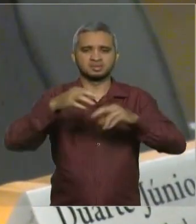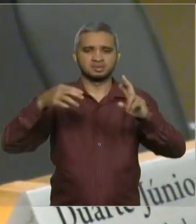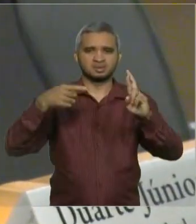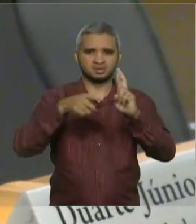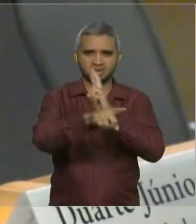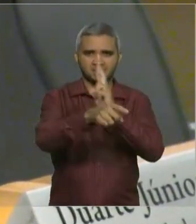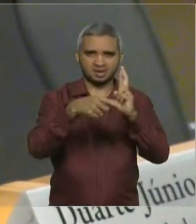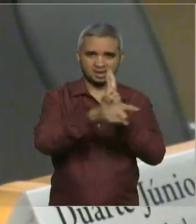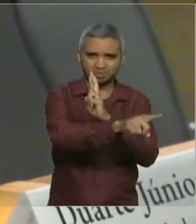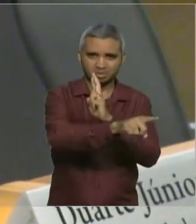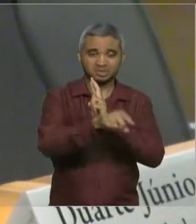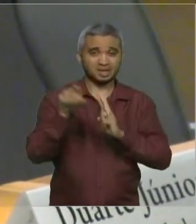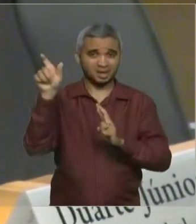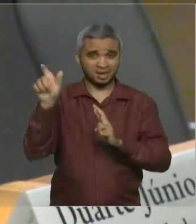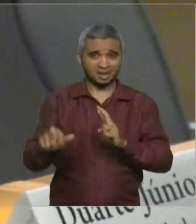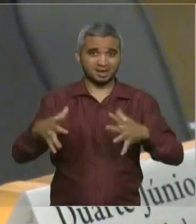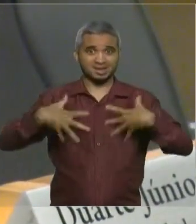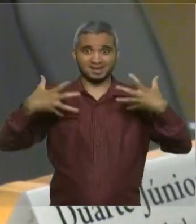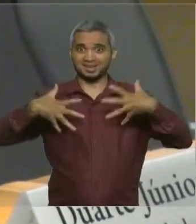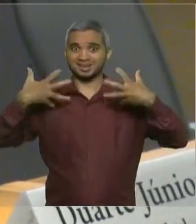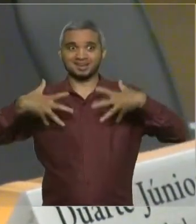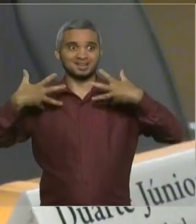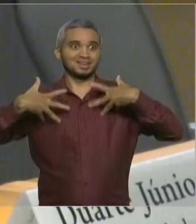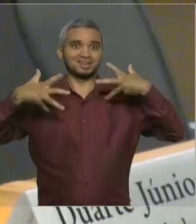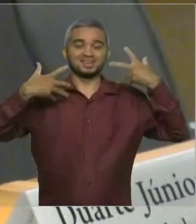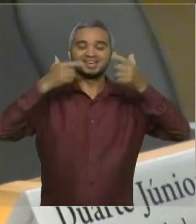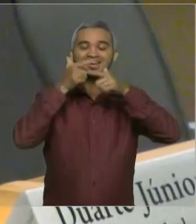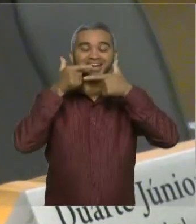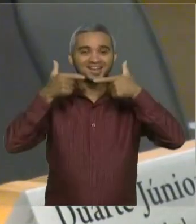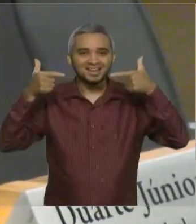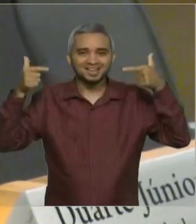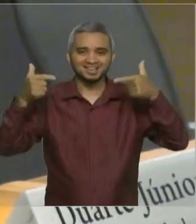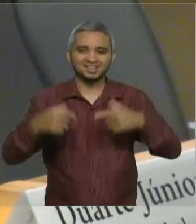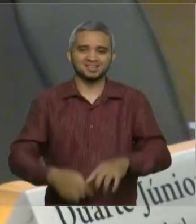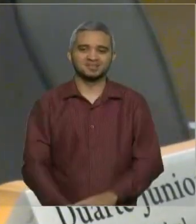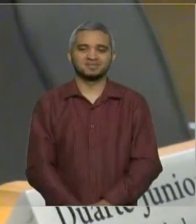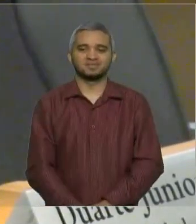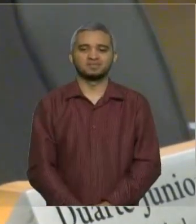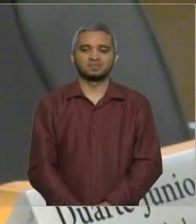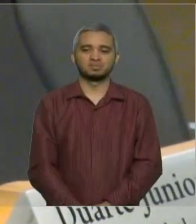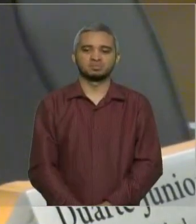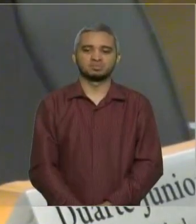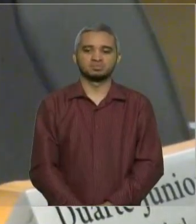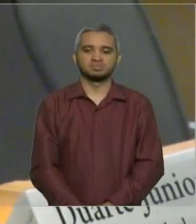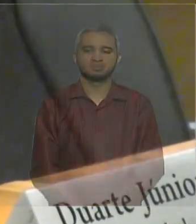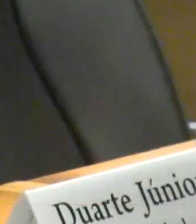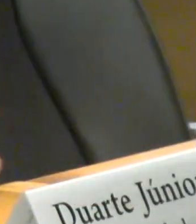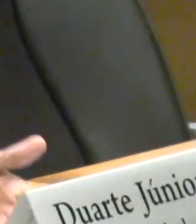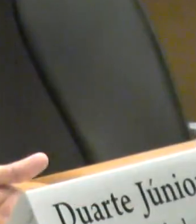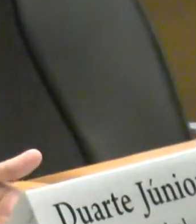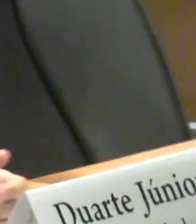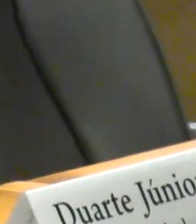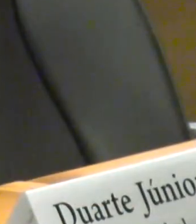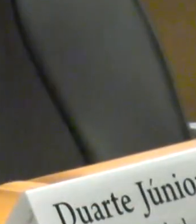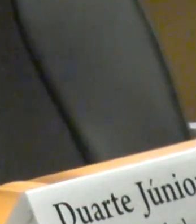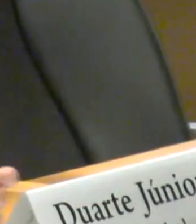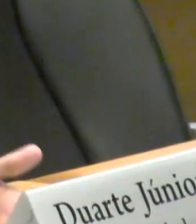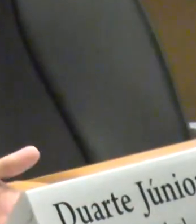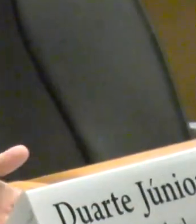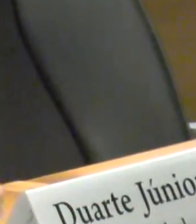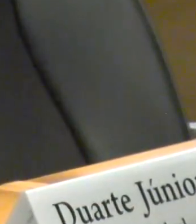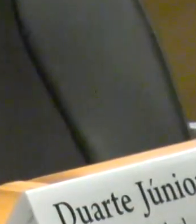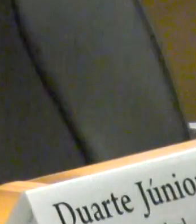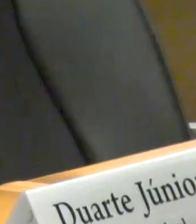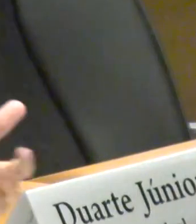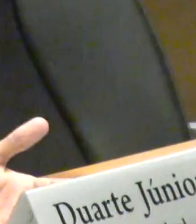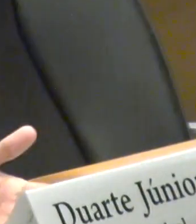muito entusiasmada, com carisma sem igual, pulando, às vezes sendo pisada,